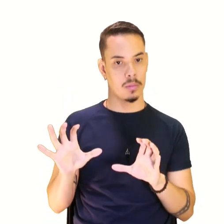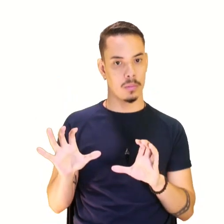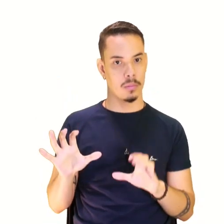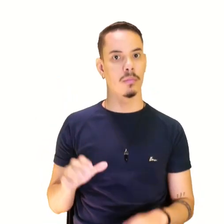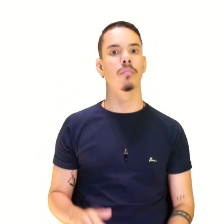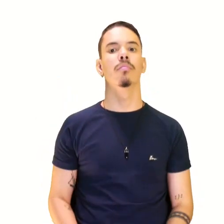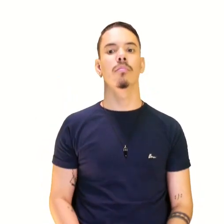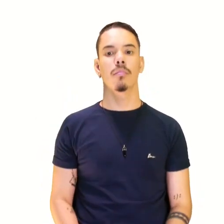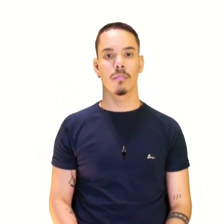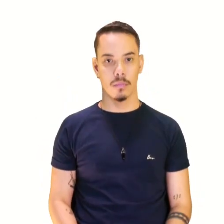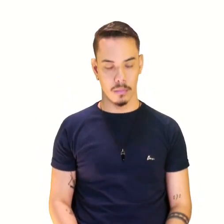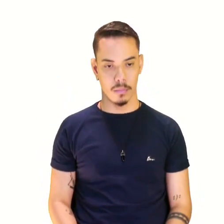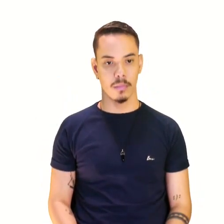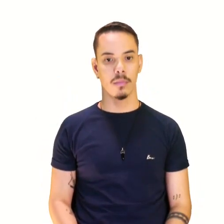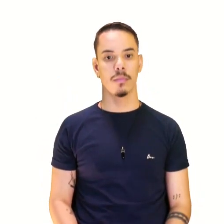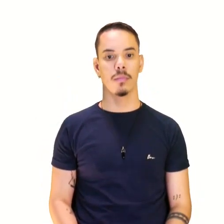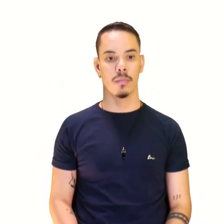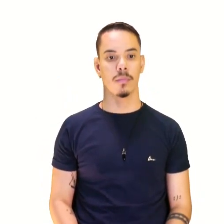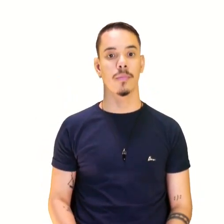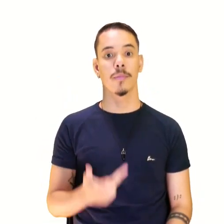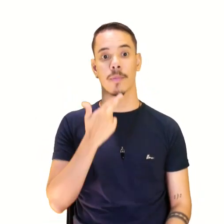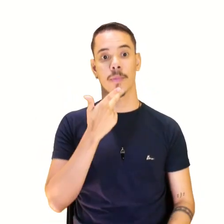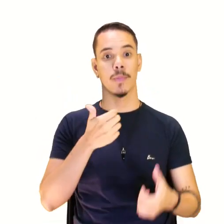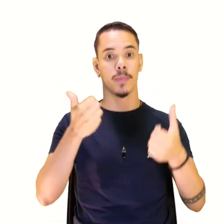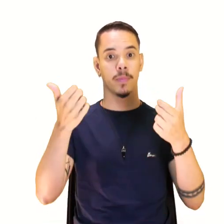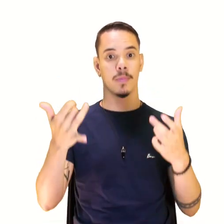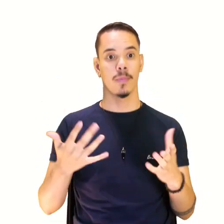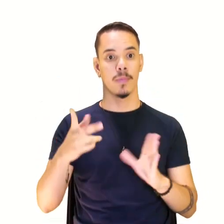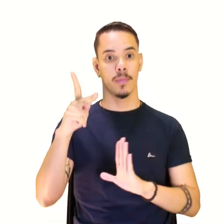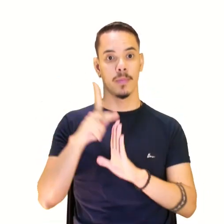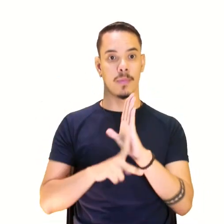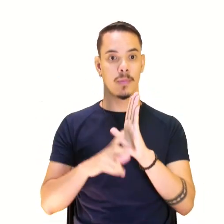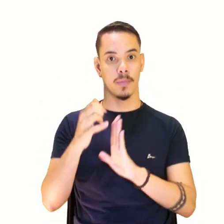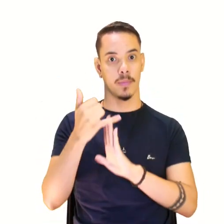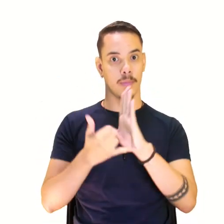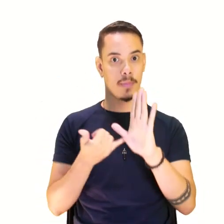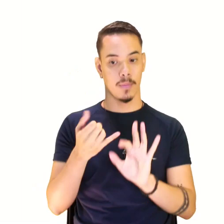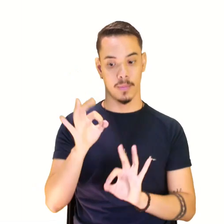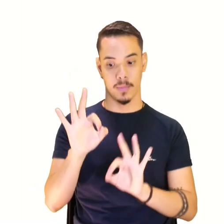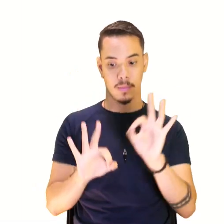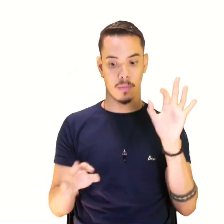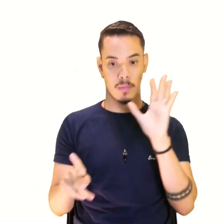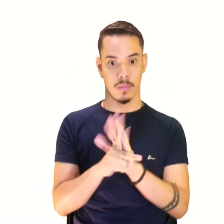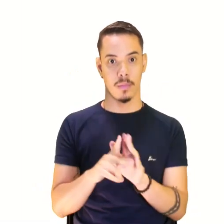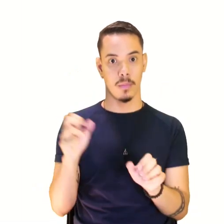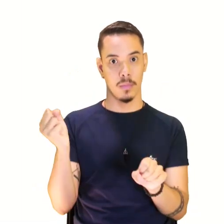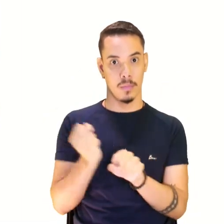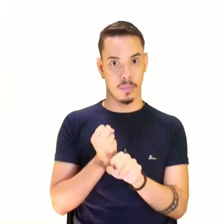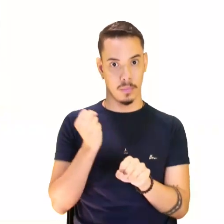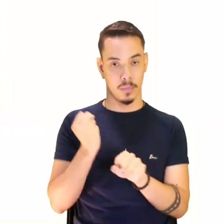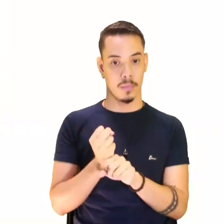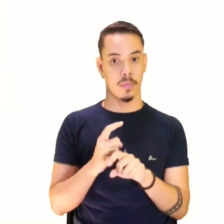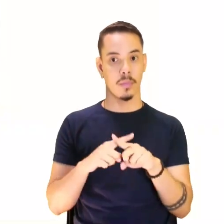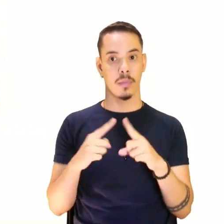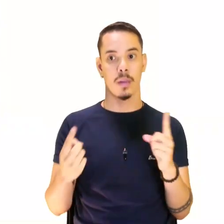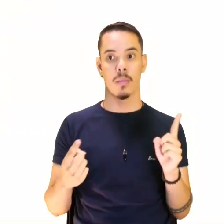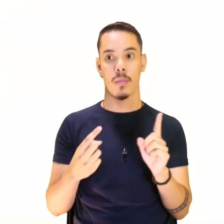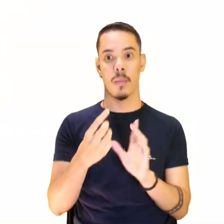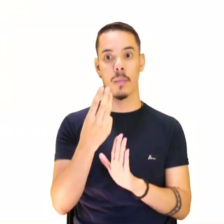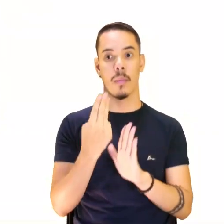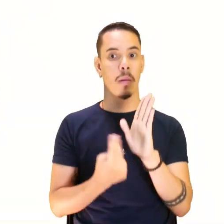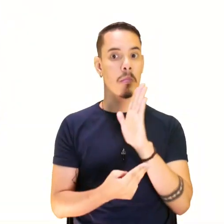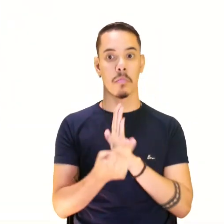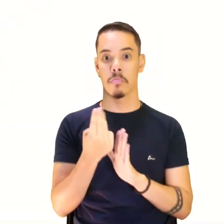escala. E a gente falou de escala num projeto, né, arquitetônico, num projeto de construção civil. Mas e no mapa? E